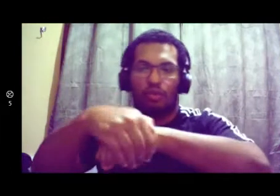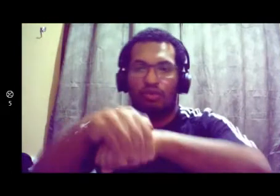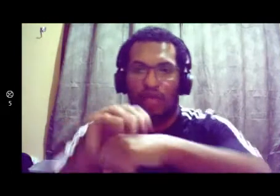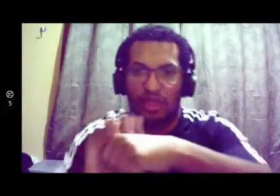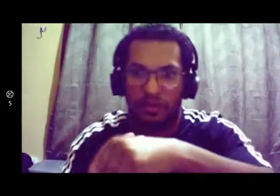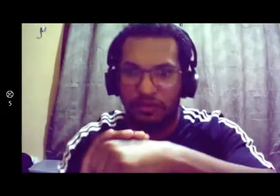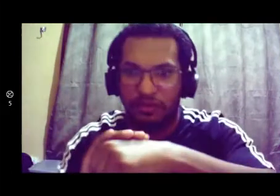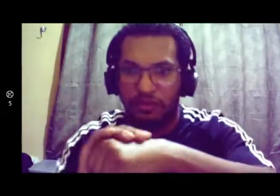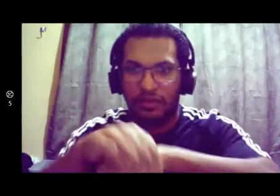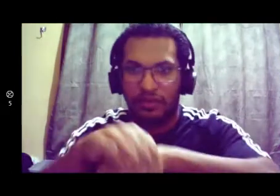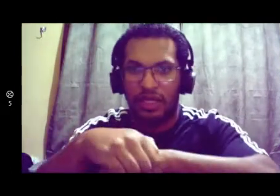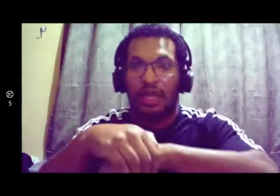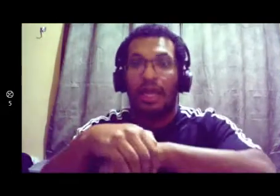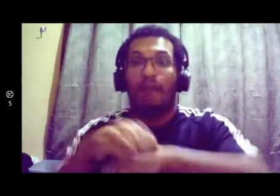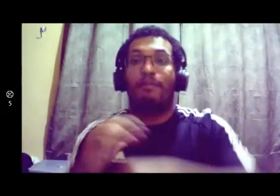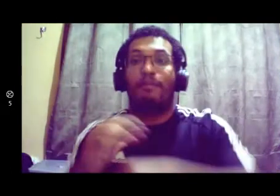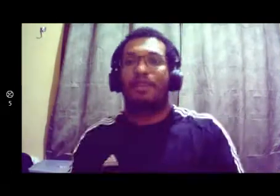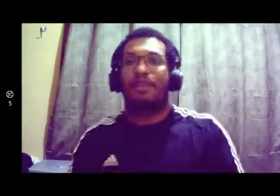noite, escondendo.